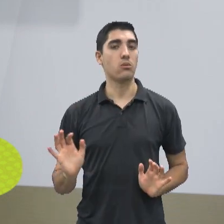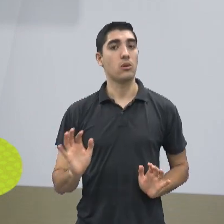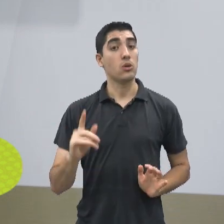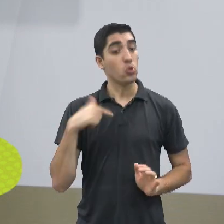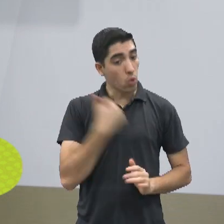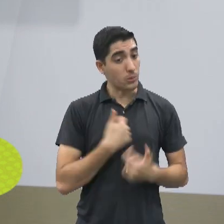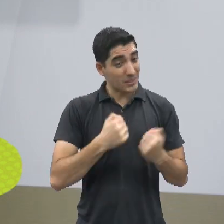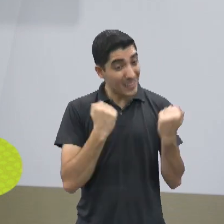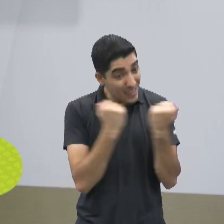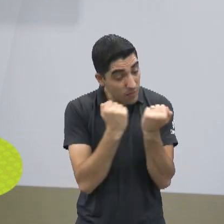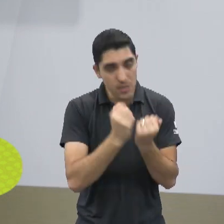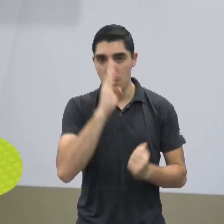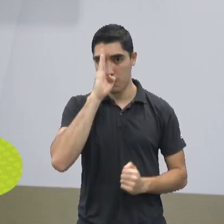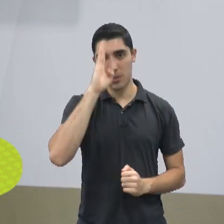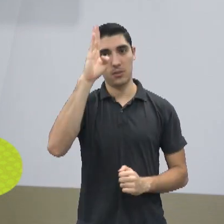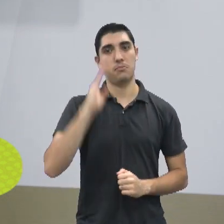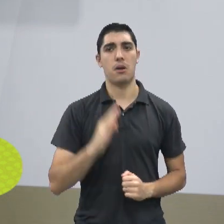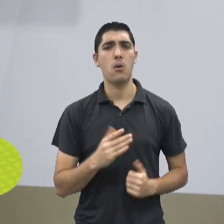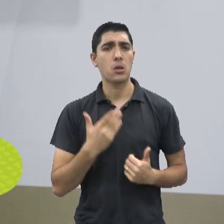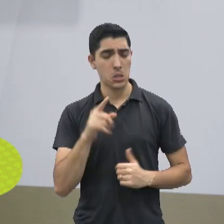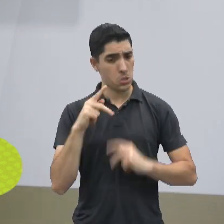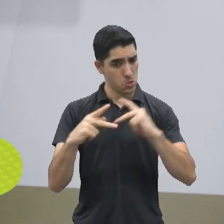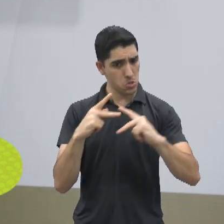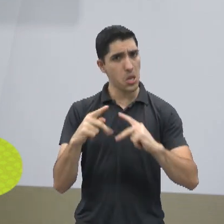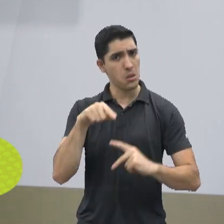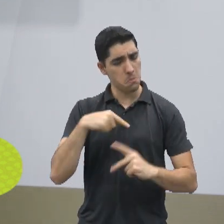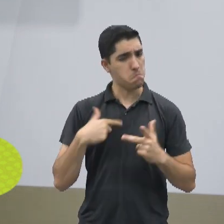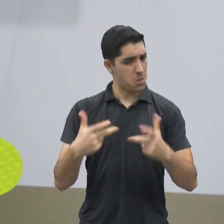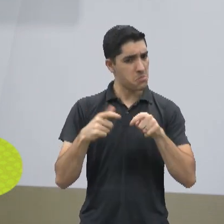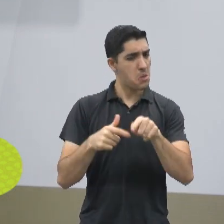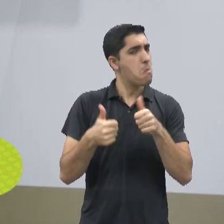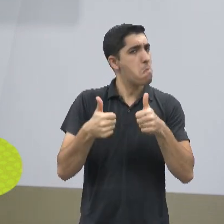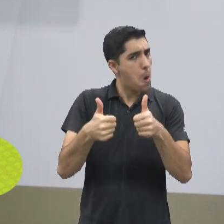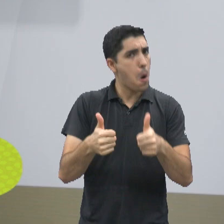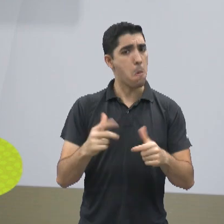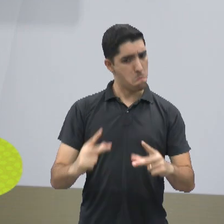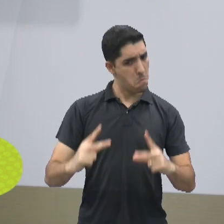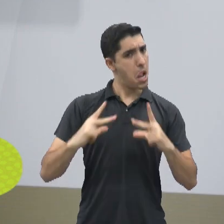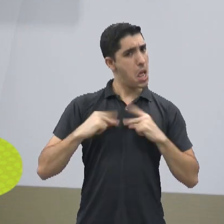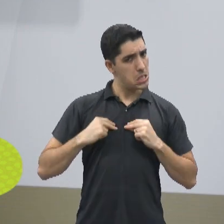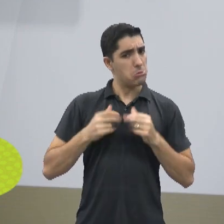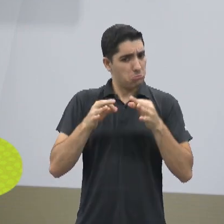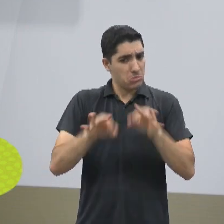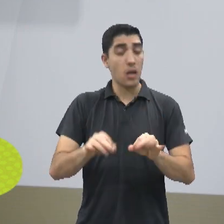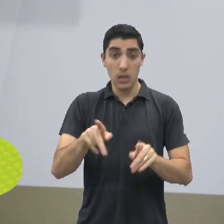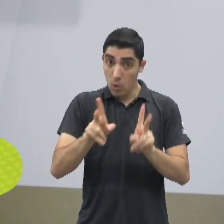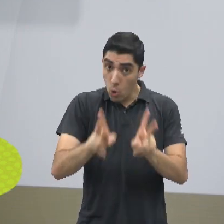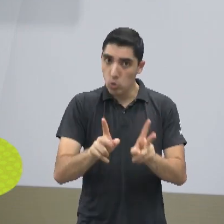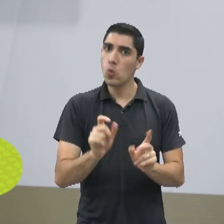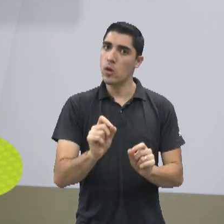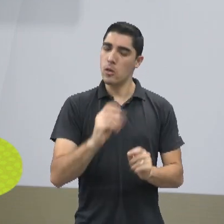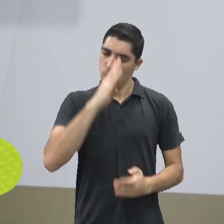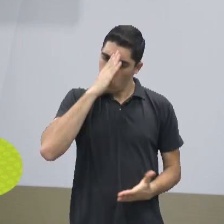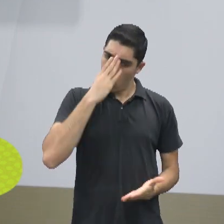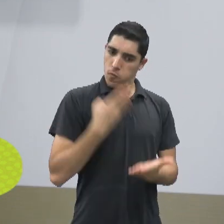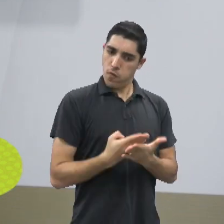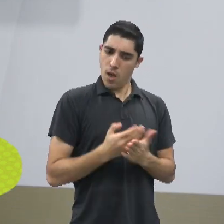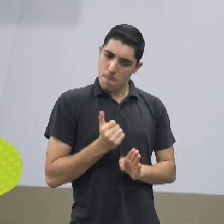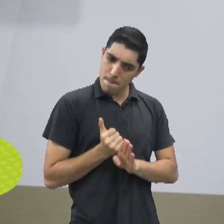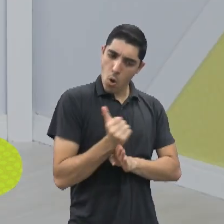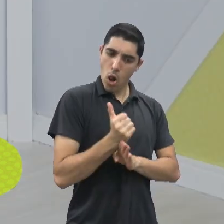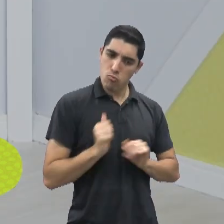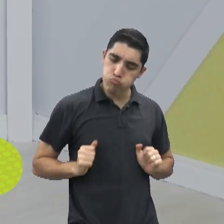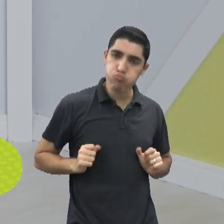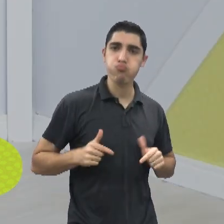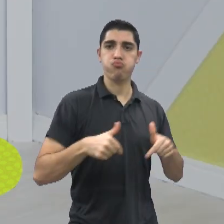de jogar, vitória merecida. Então agora é continuar mantendo essa confiança, mantendo a moral para poder melhorar dentro do NBB.